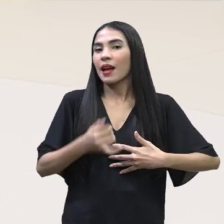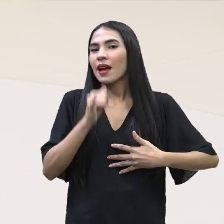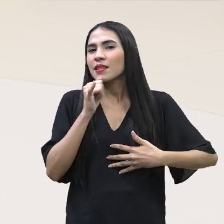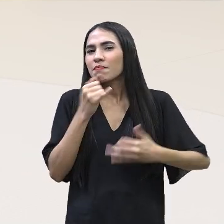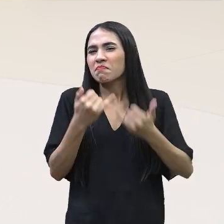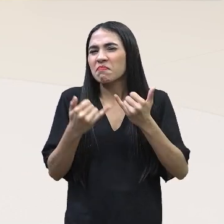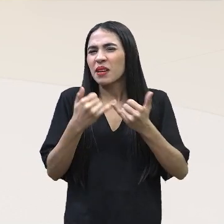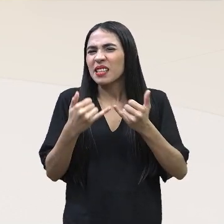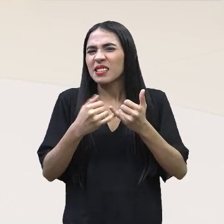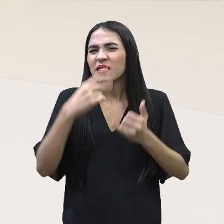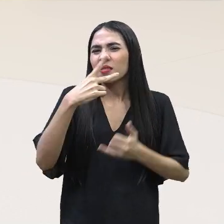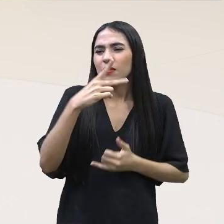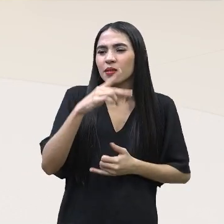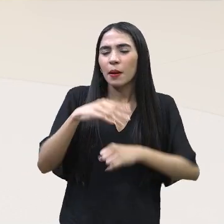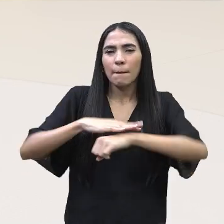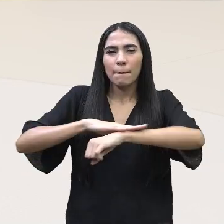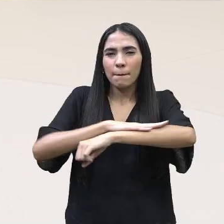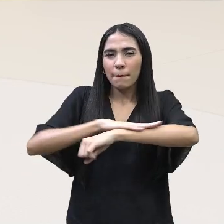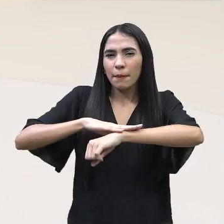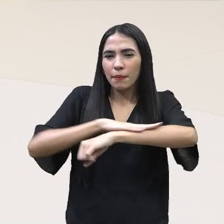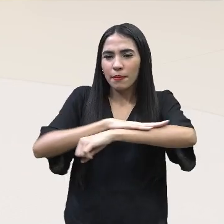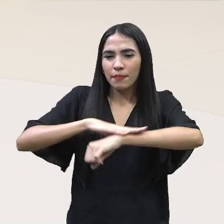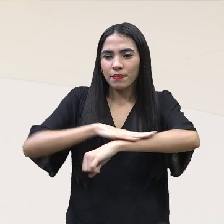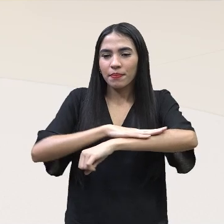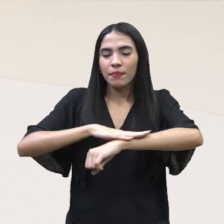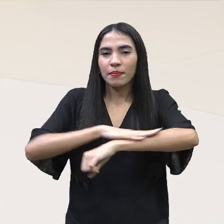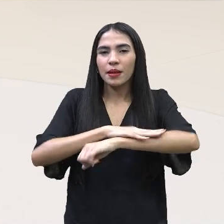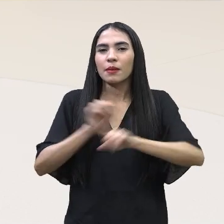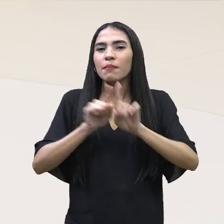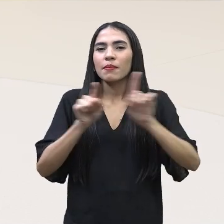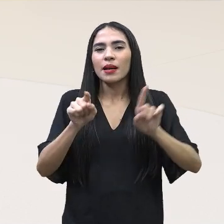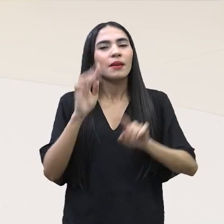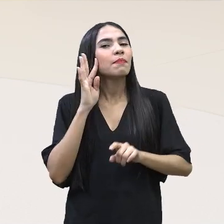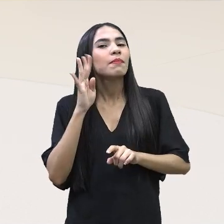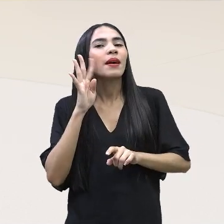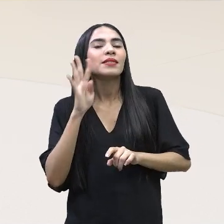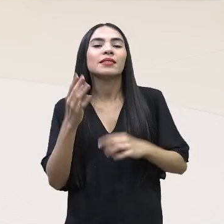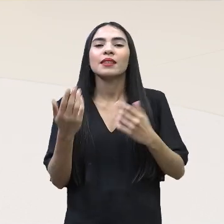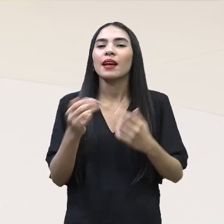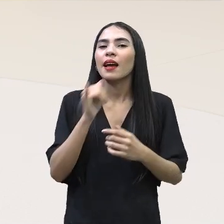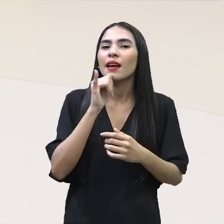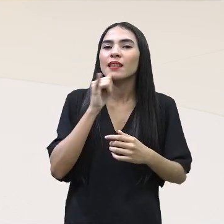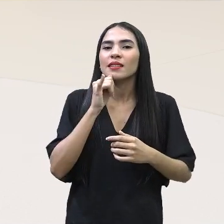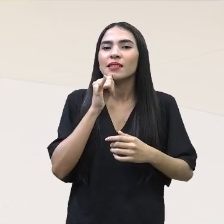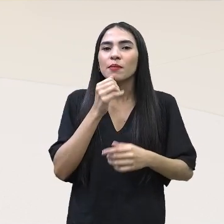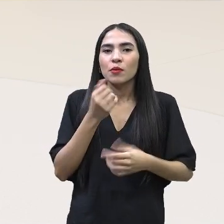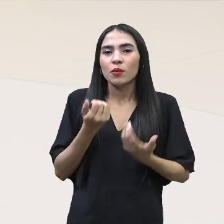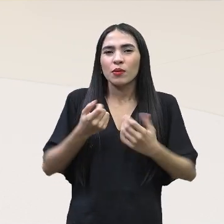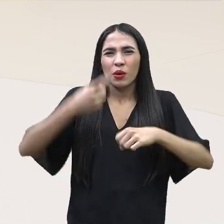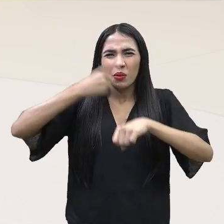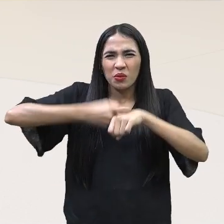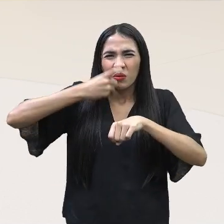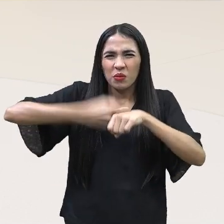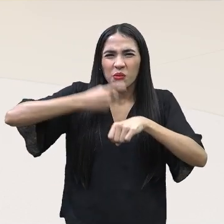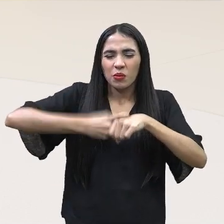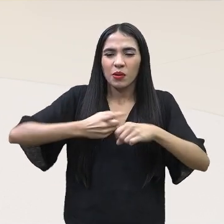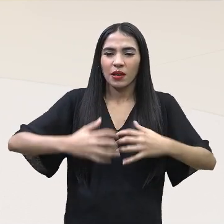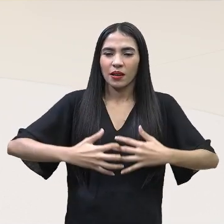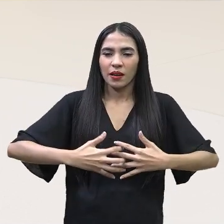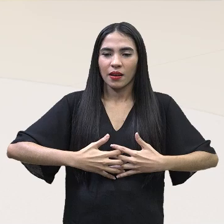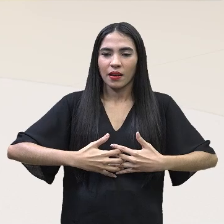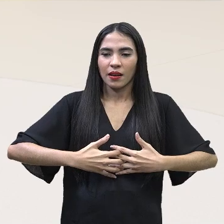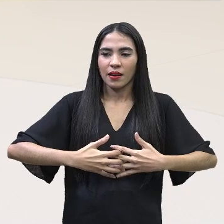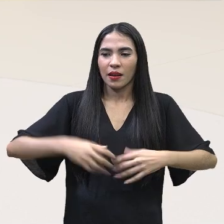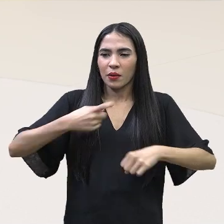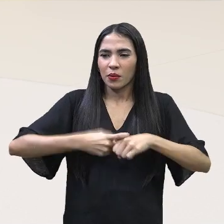parecido com a pele, né? A parede do pulmão. Mas imaginemos que essa parede ela vai endurecer. Imaginemos que essa